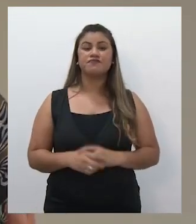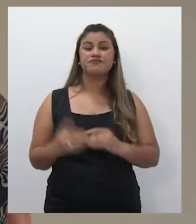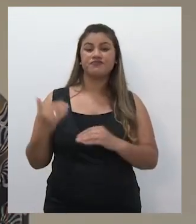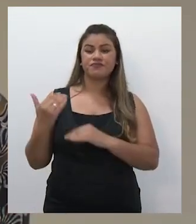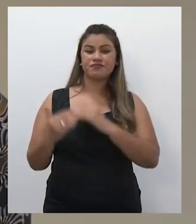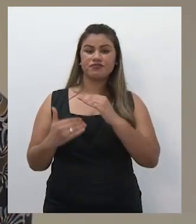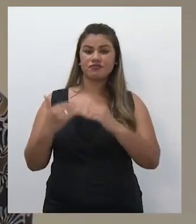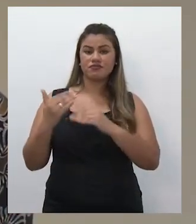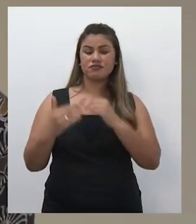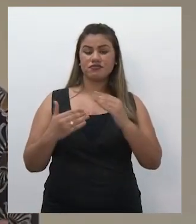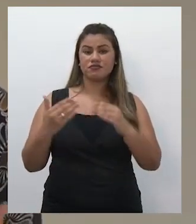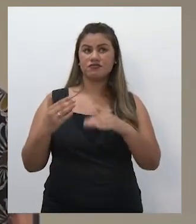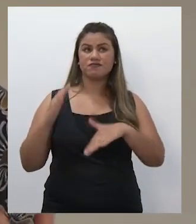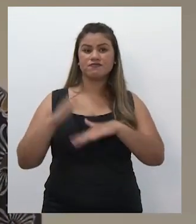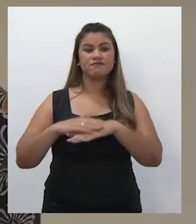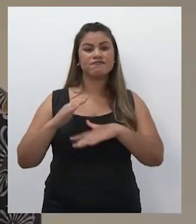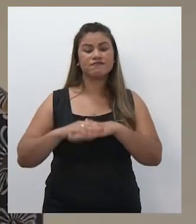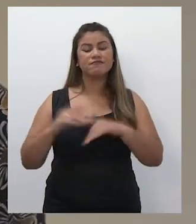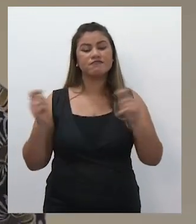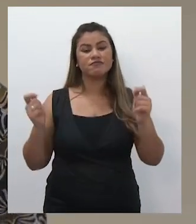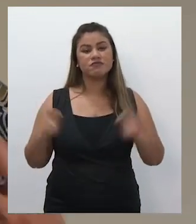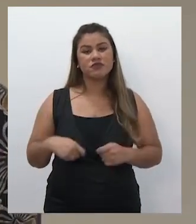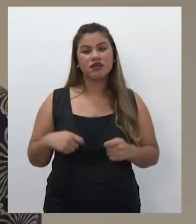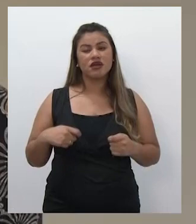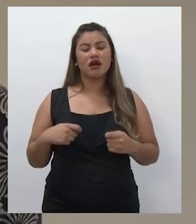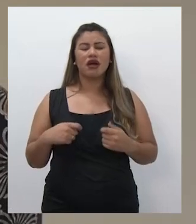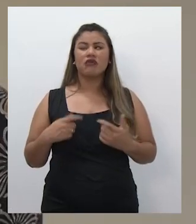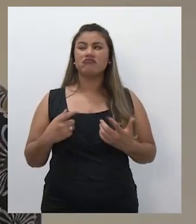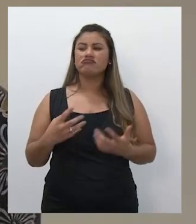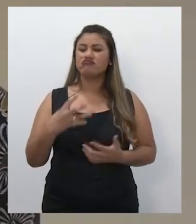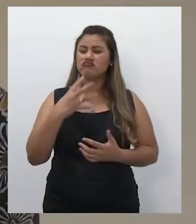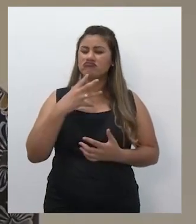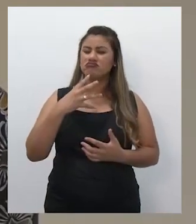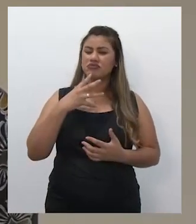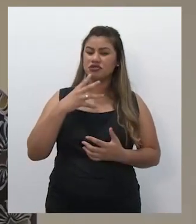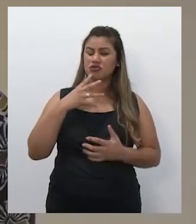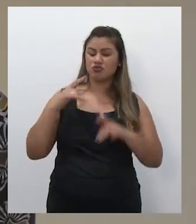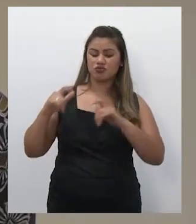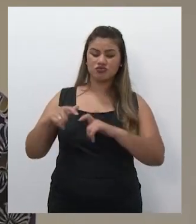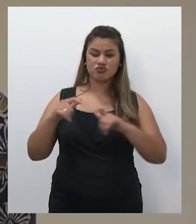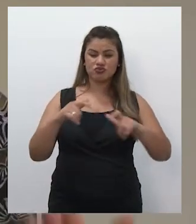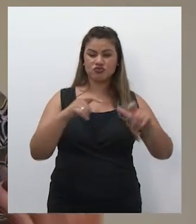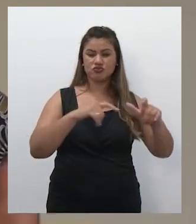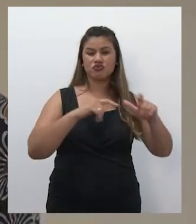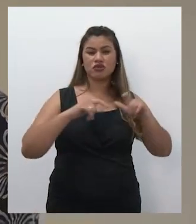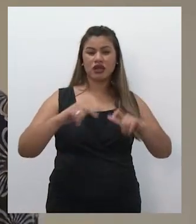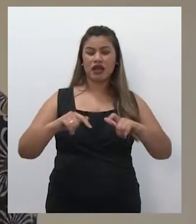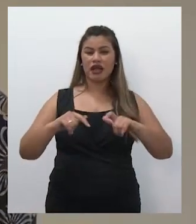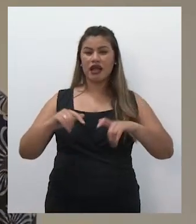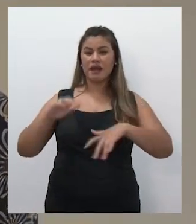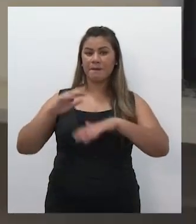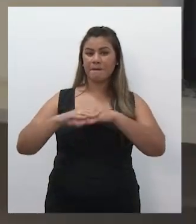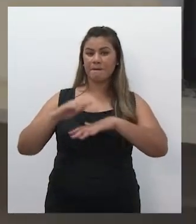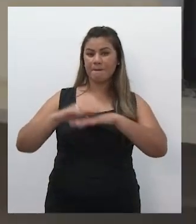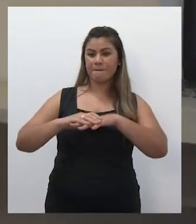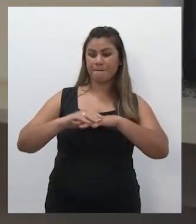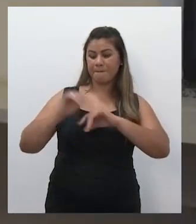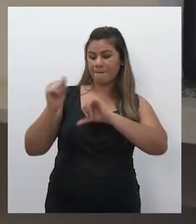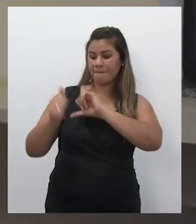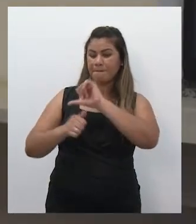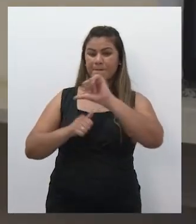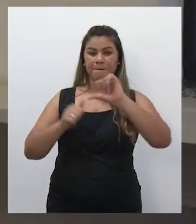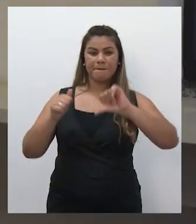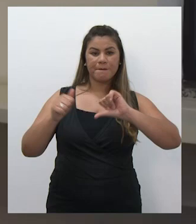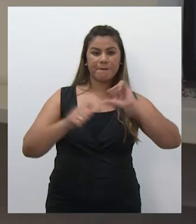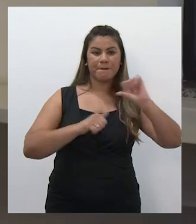aquela capacidade dos estudantes conhecerem o mundo em que vivem e poderem ser agentes de transformação